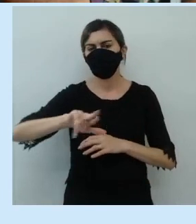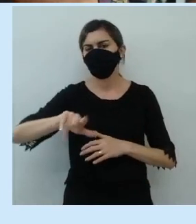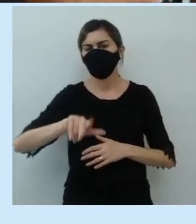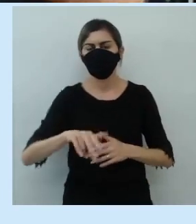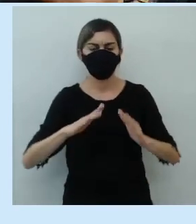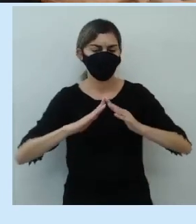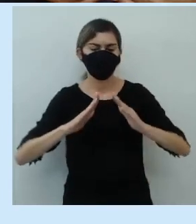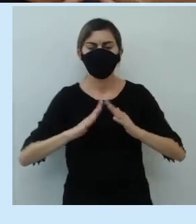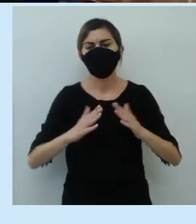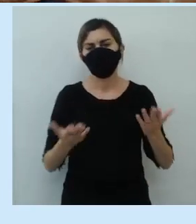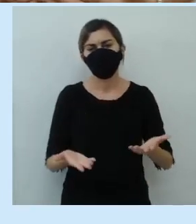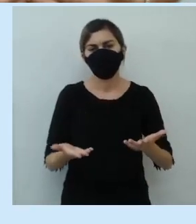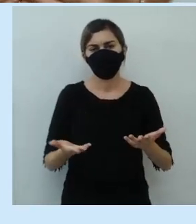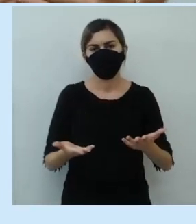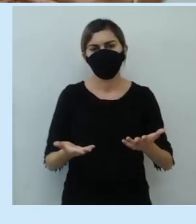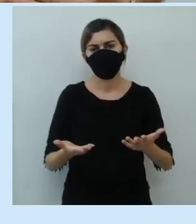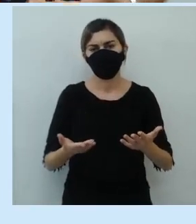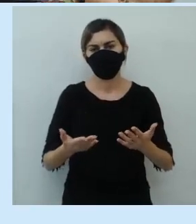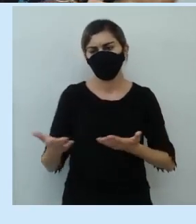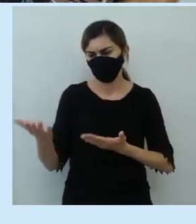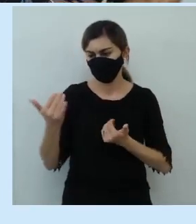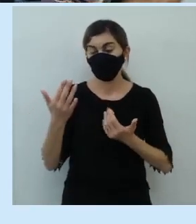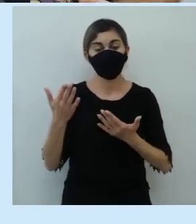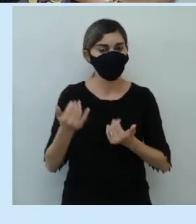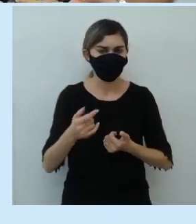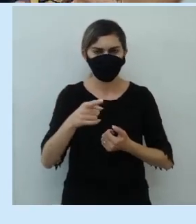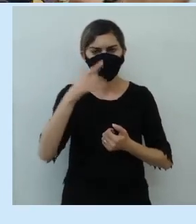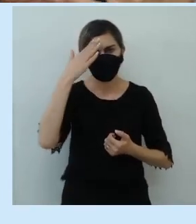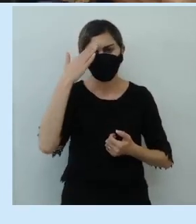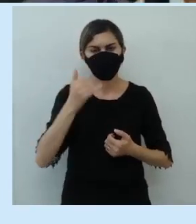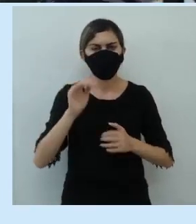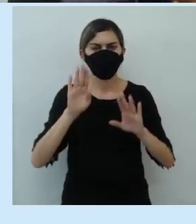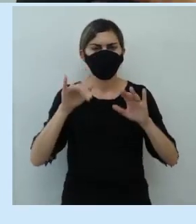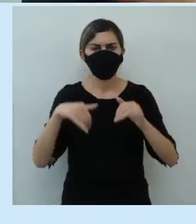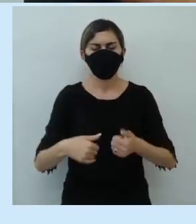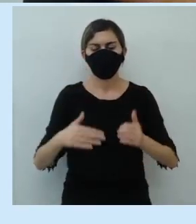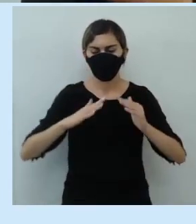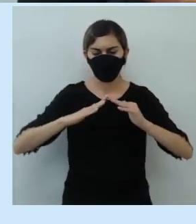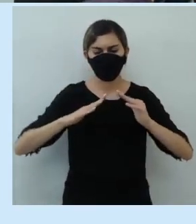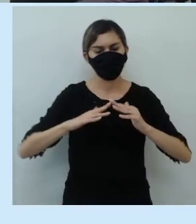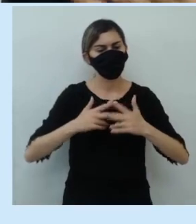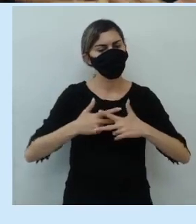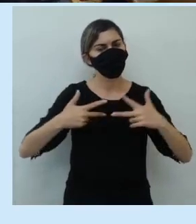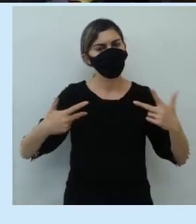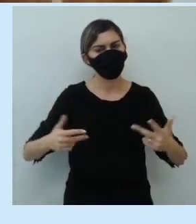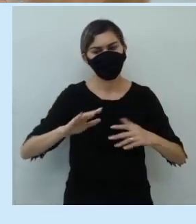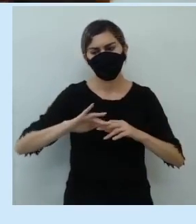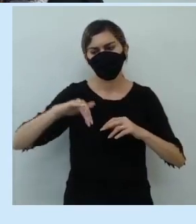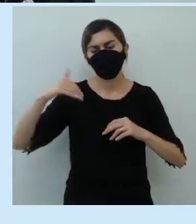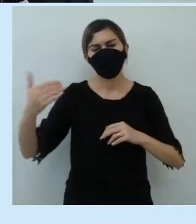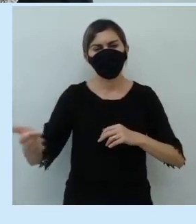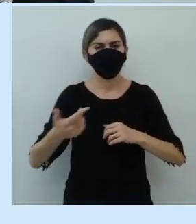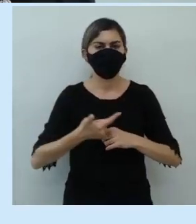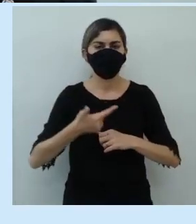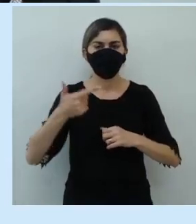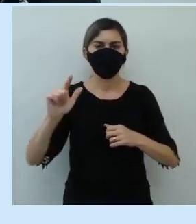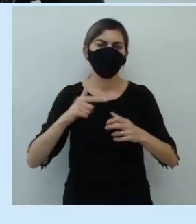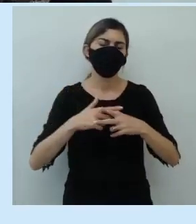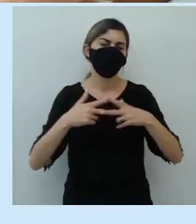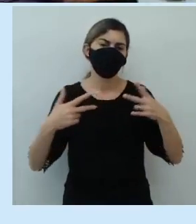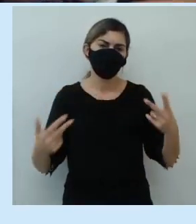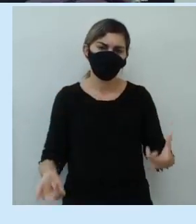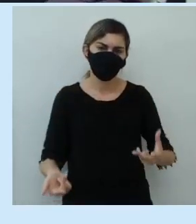em casa. A adolescente, né? Você sabe muito bem disso, que em casa é uma coisa e na rua é outra